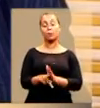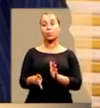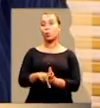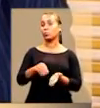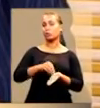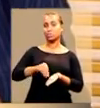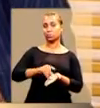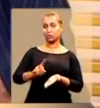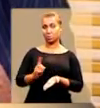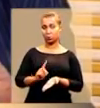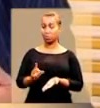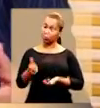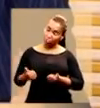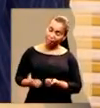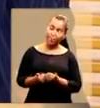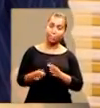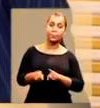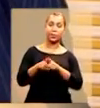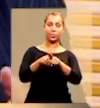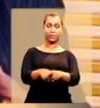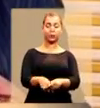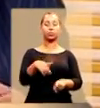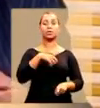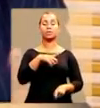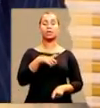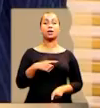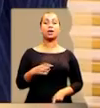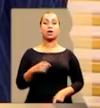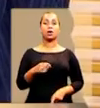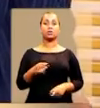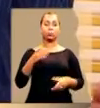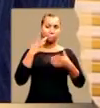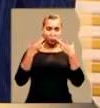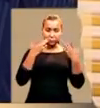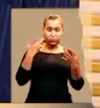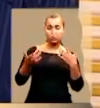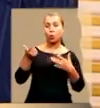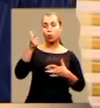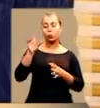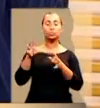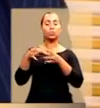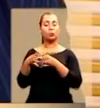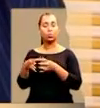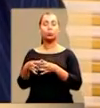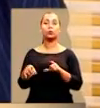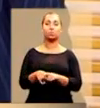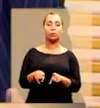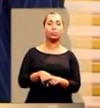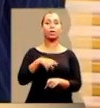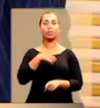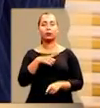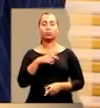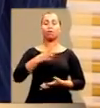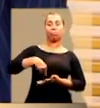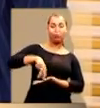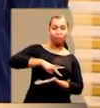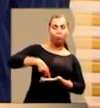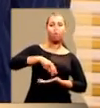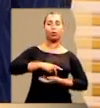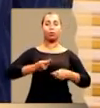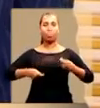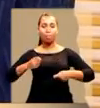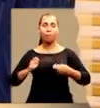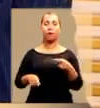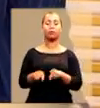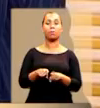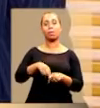da Secretaria. A Secretaria acaba sendo parceira. Nós temos a mostra cênica de um outro coletivo. Nós temos as Folias de Reis. Nós